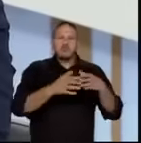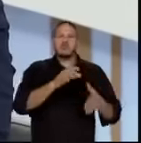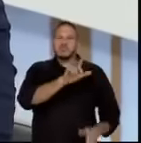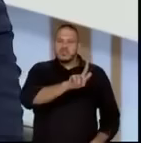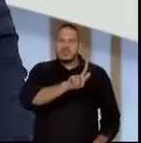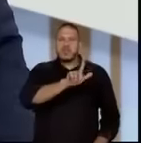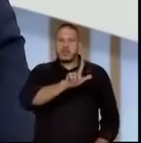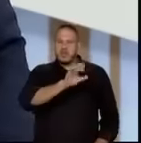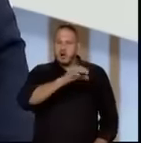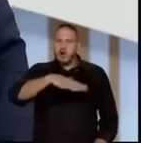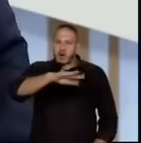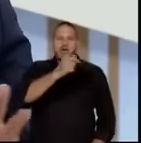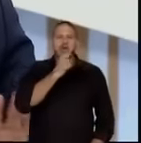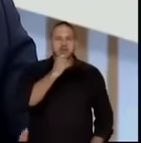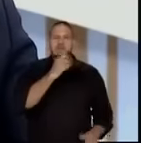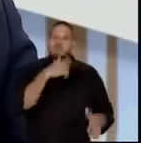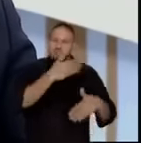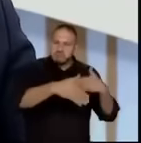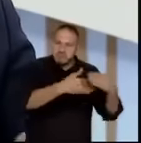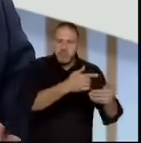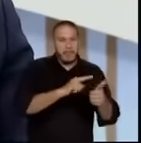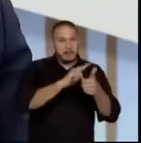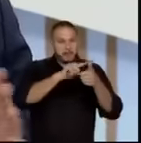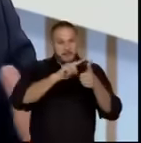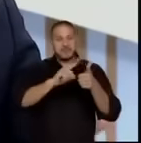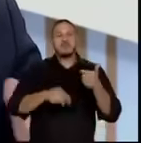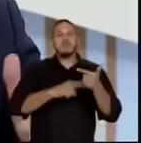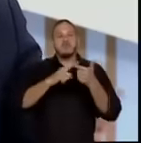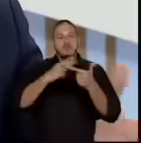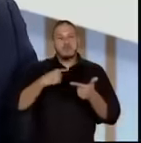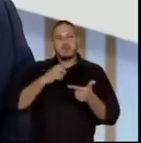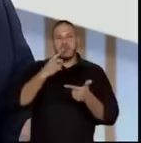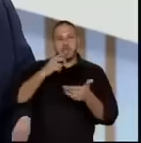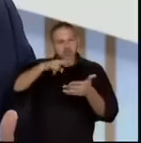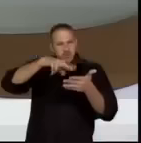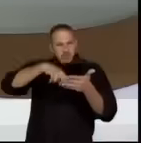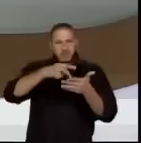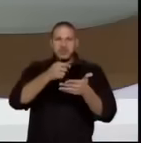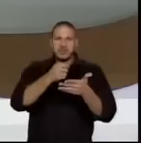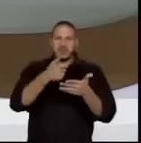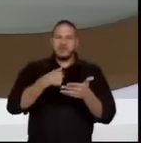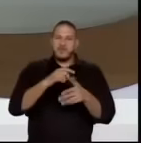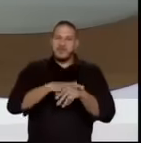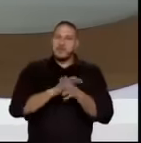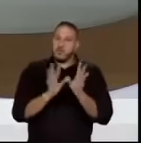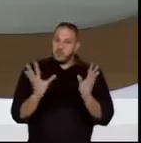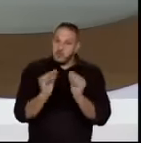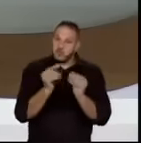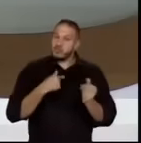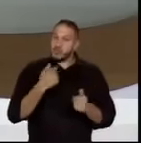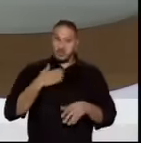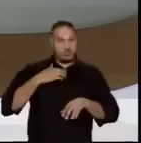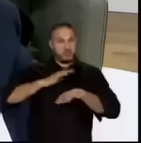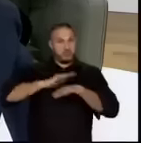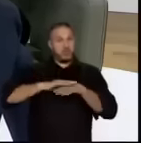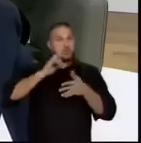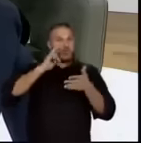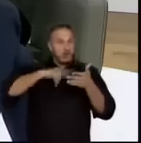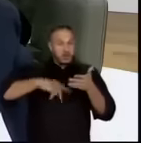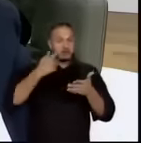Esse é um ponto. Do que eu li, agora vou fazer um relato com base no que eu li na